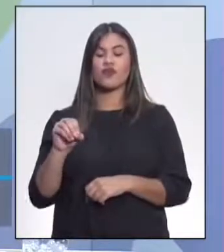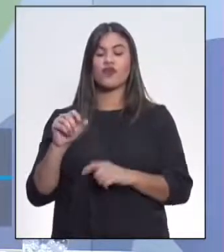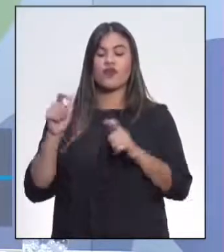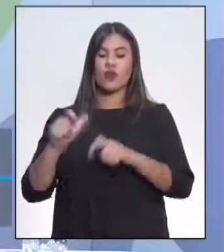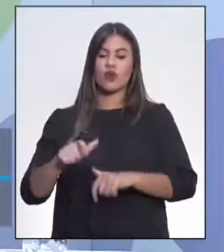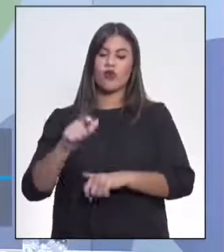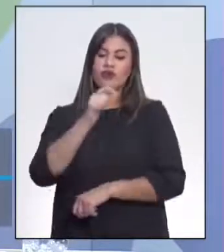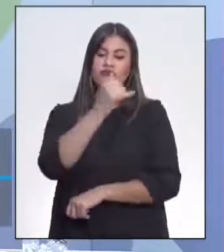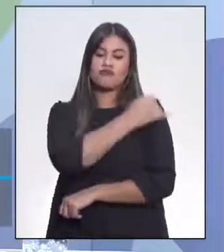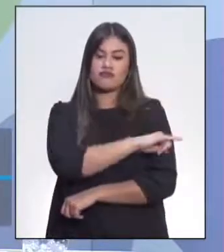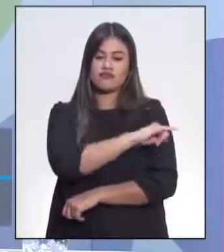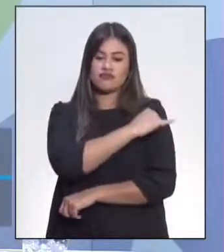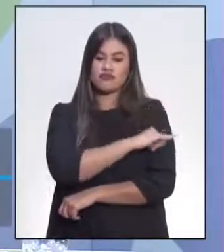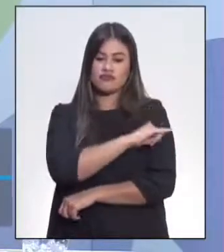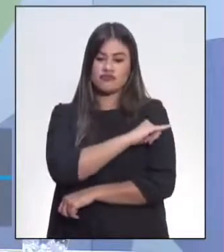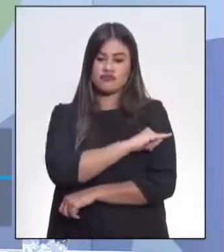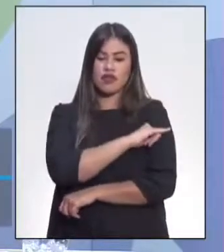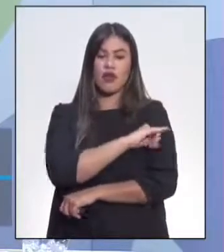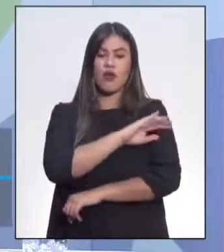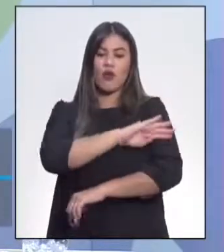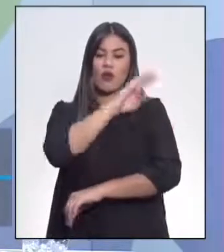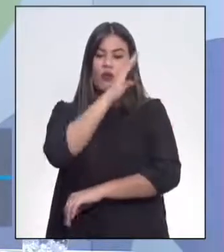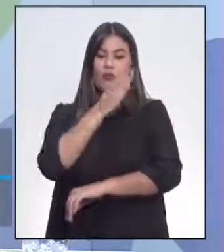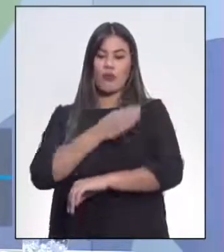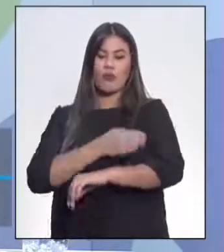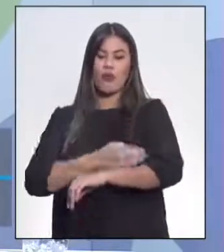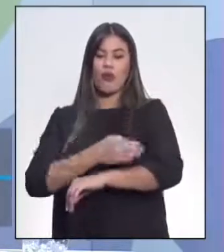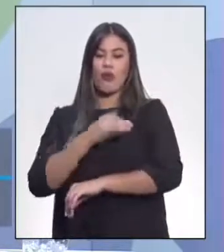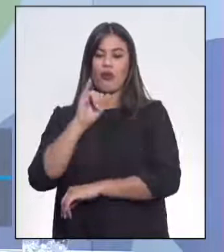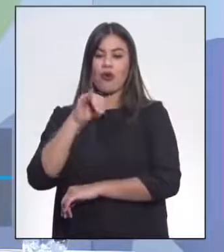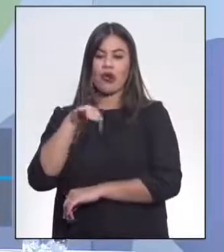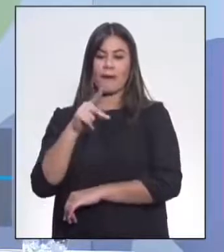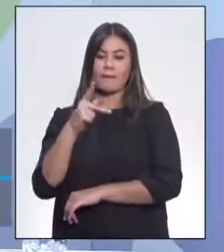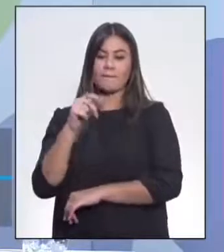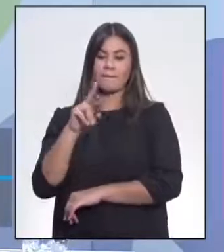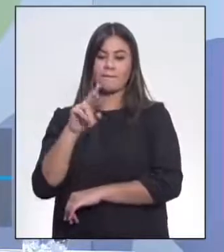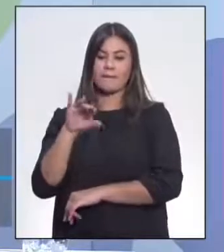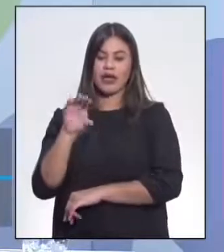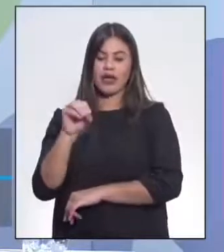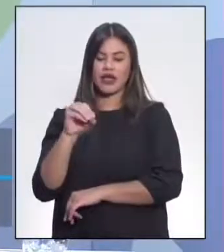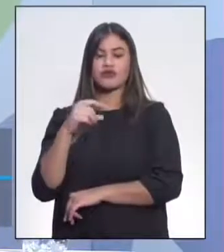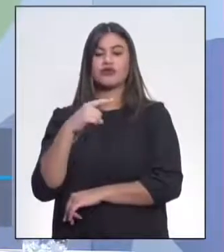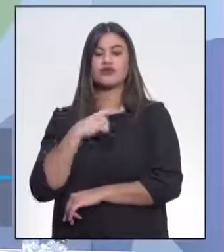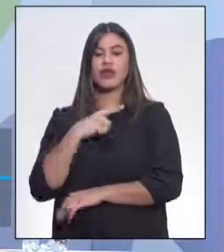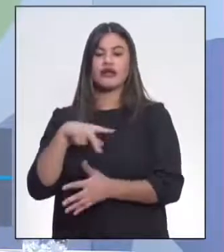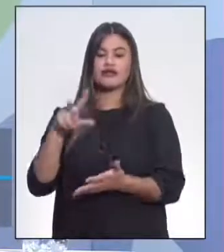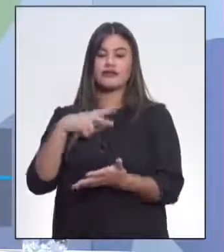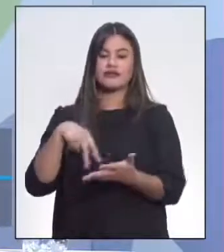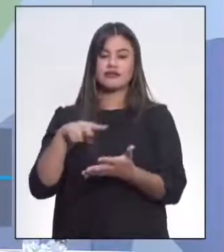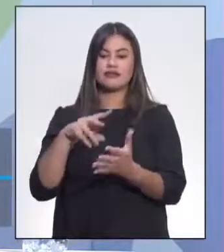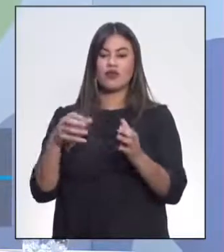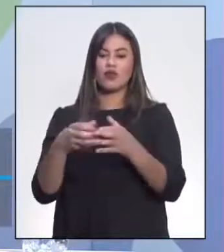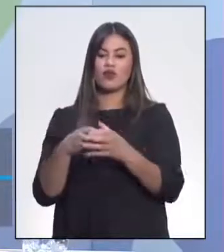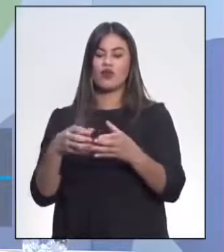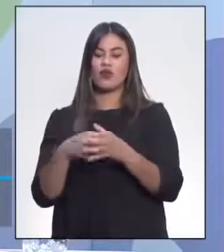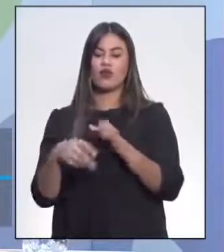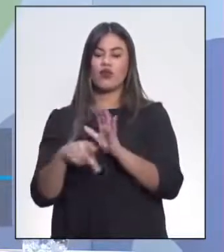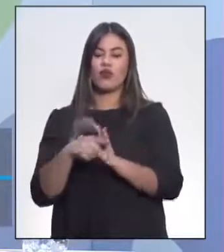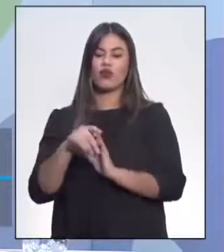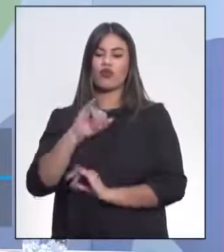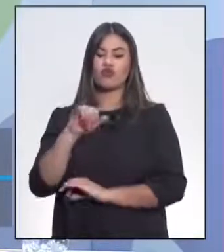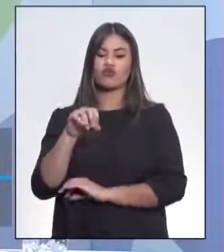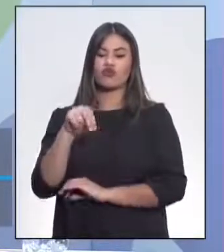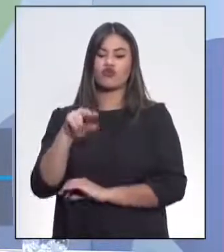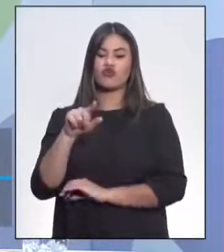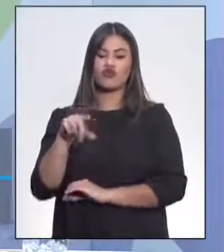né, na região aí do Morro do Império, lá no Rio, existe o chamado Jongo da Serrinha, que é assim um dos